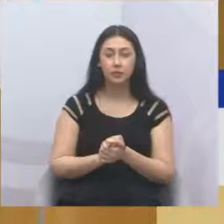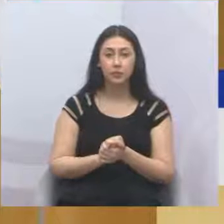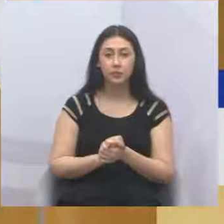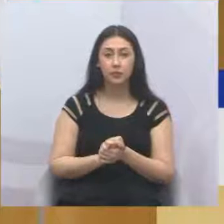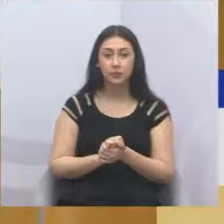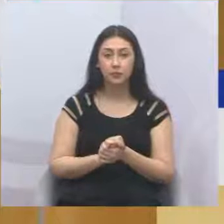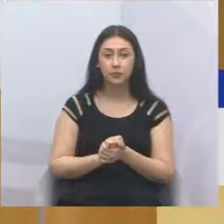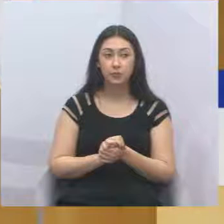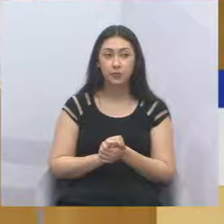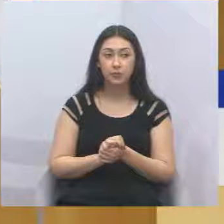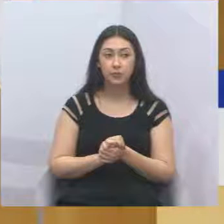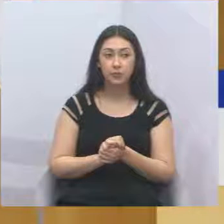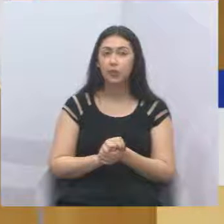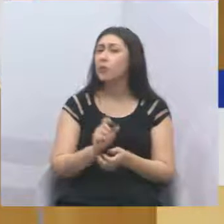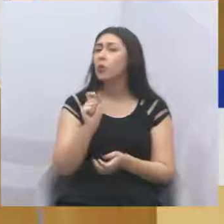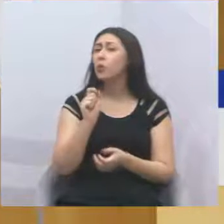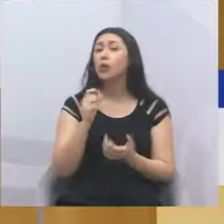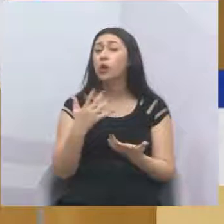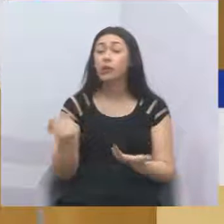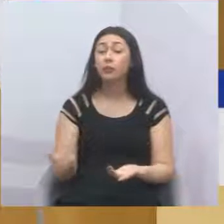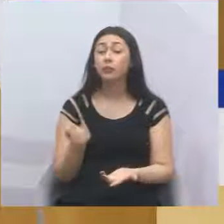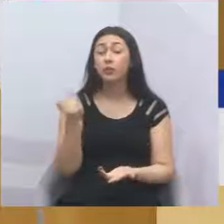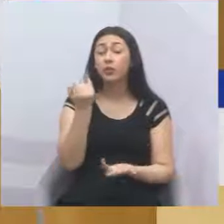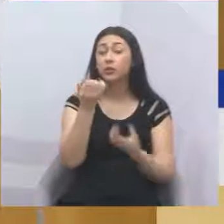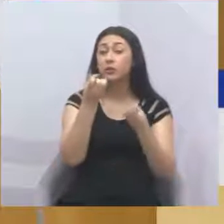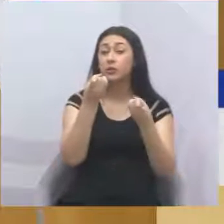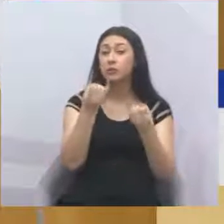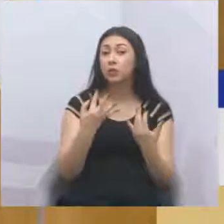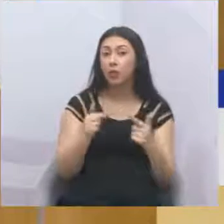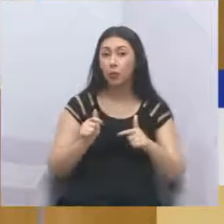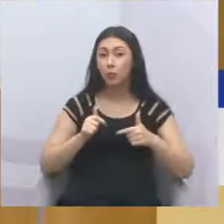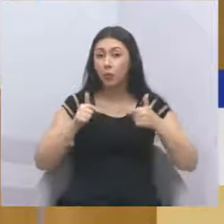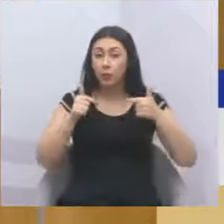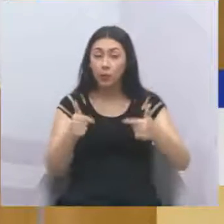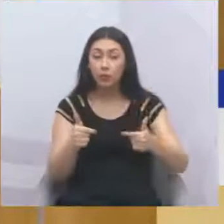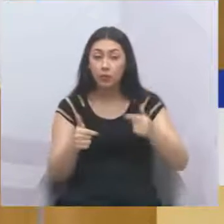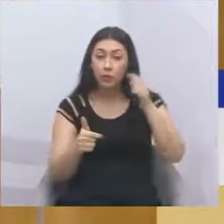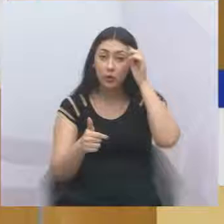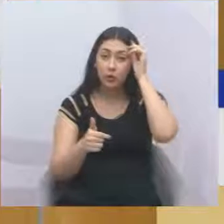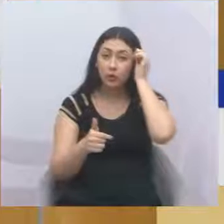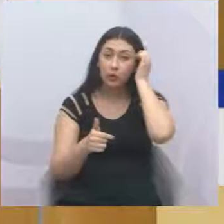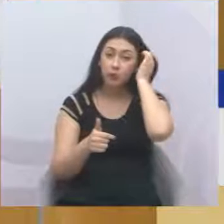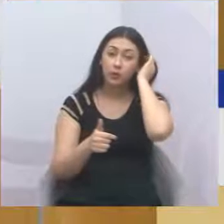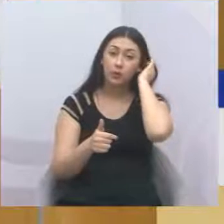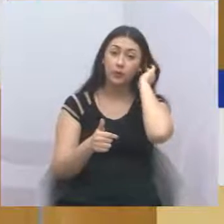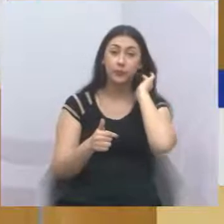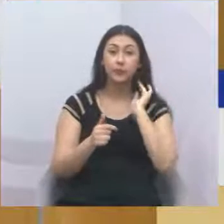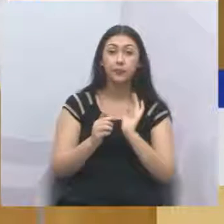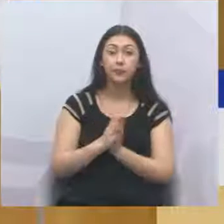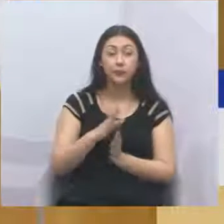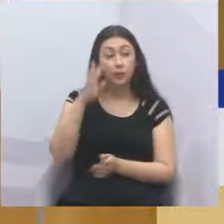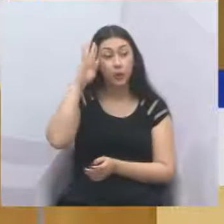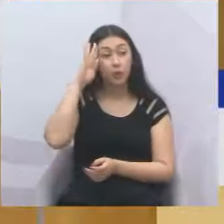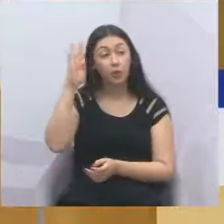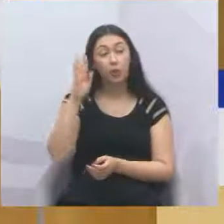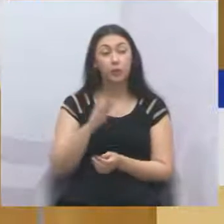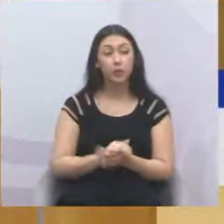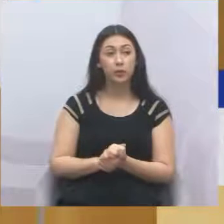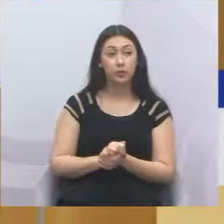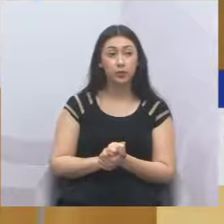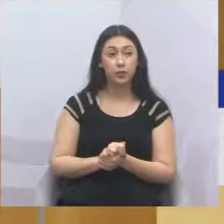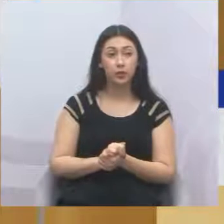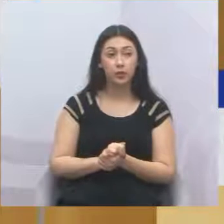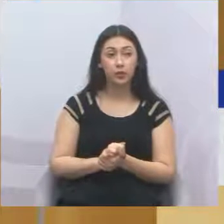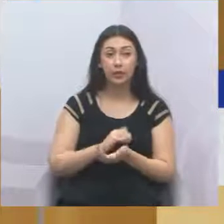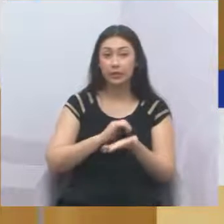superfície. E o que é importante a gente dizer, é uma luta que eu tenho, principalmente com